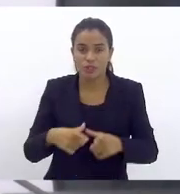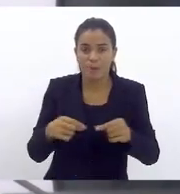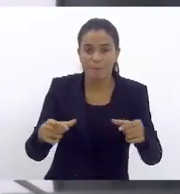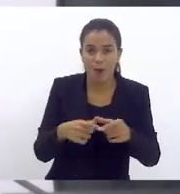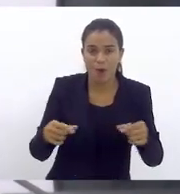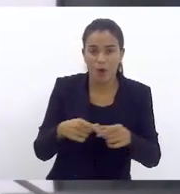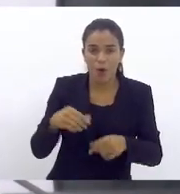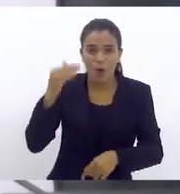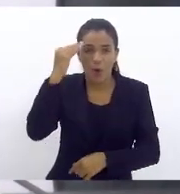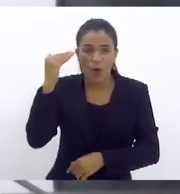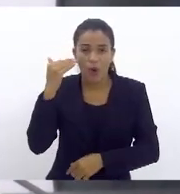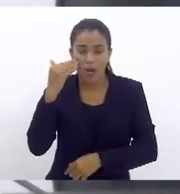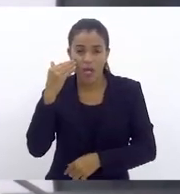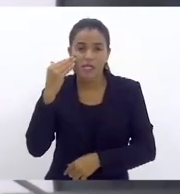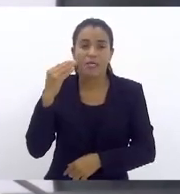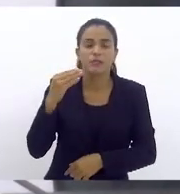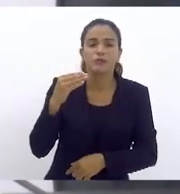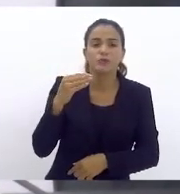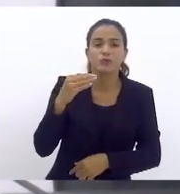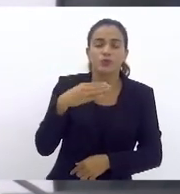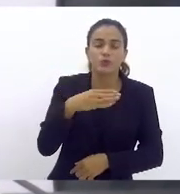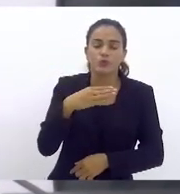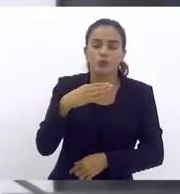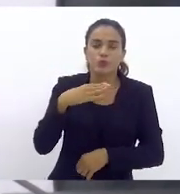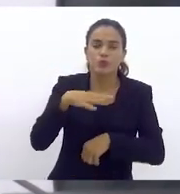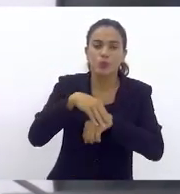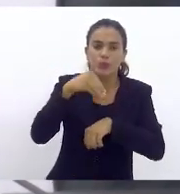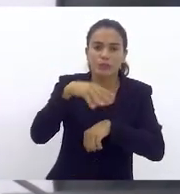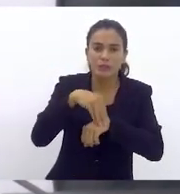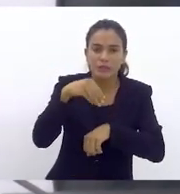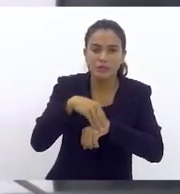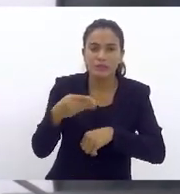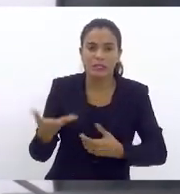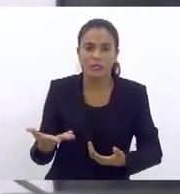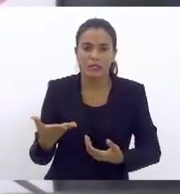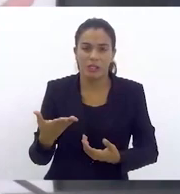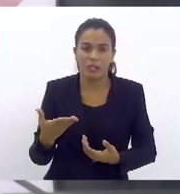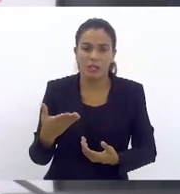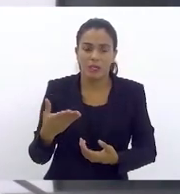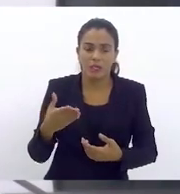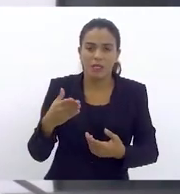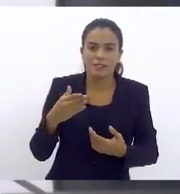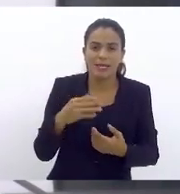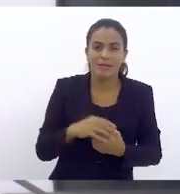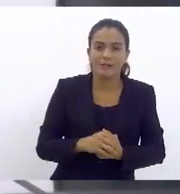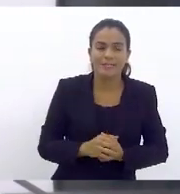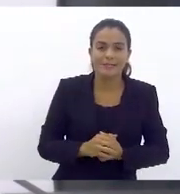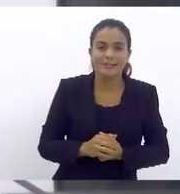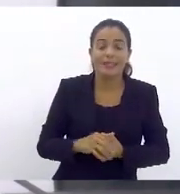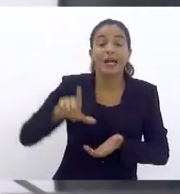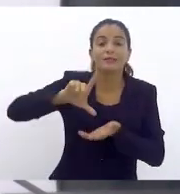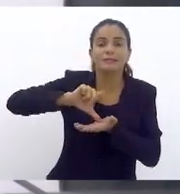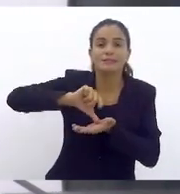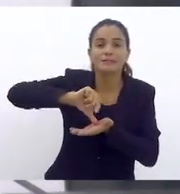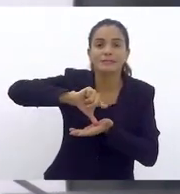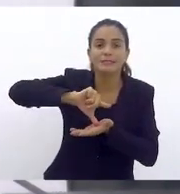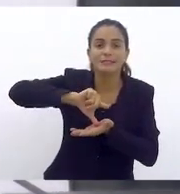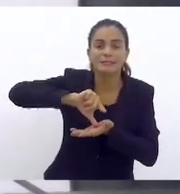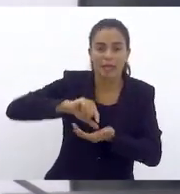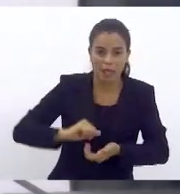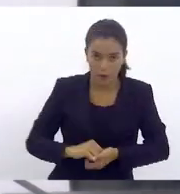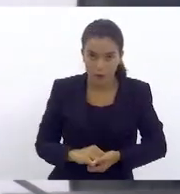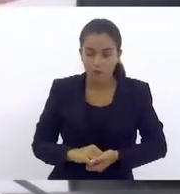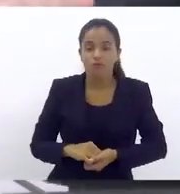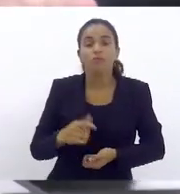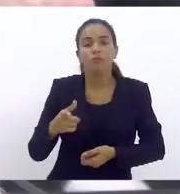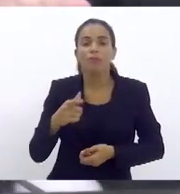Coreia Alemanha Suíça França Reino Unido Países Baixos de Israel você tem aí praticamente 90% das patentes depositadas